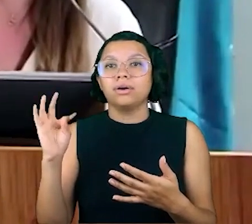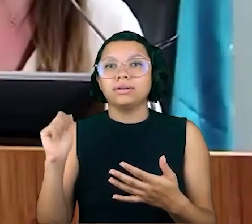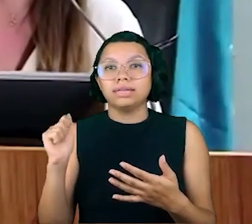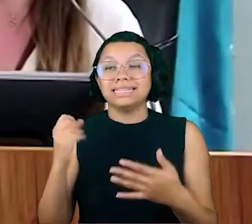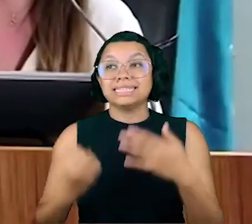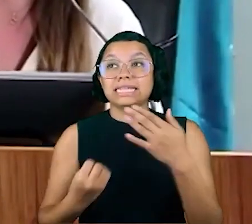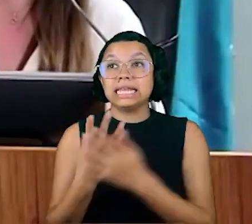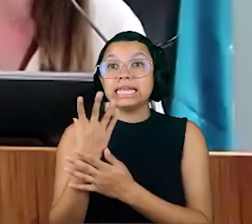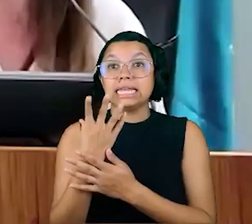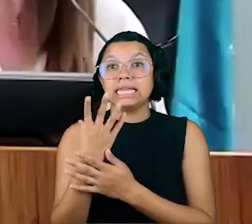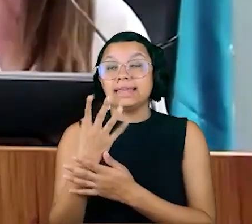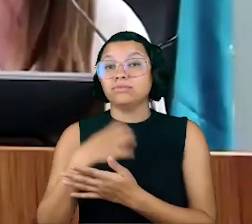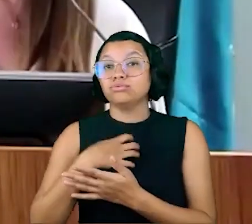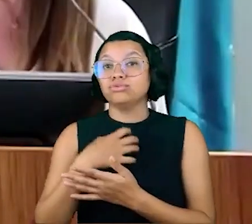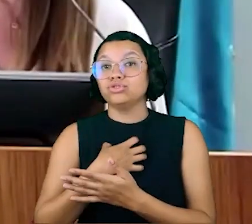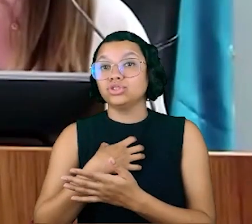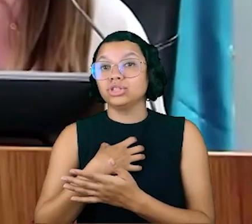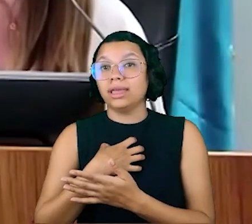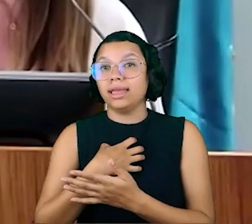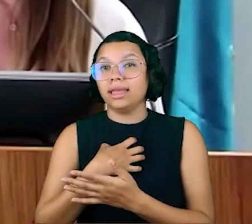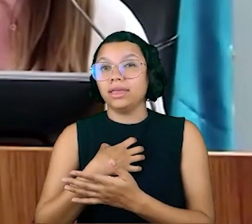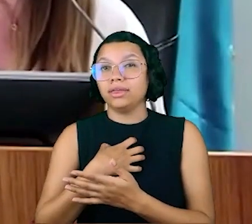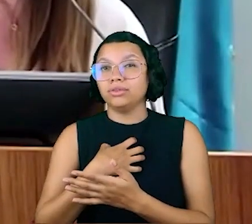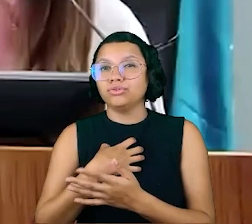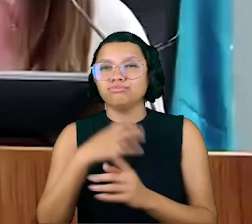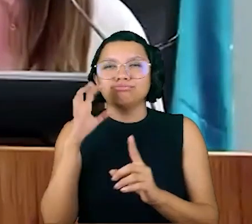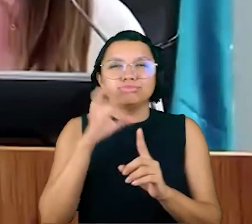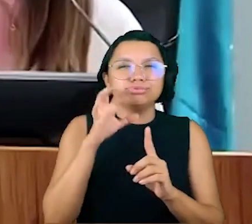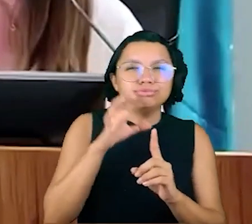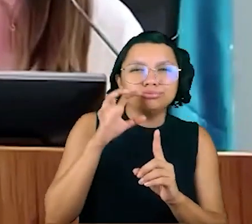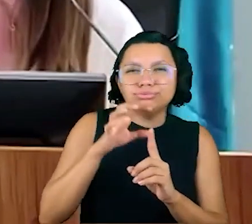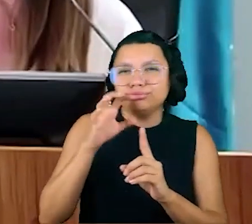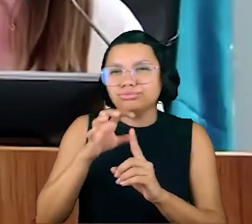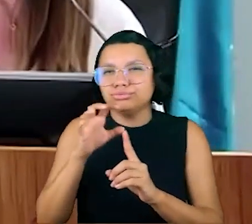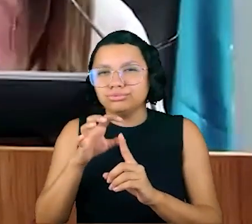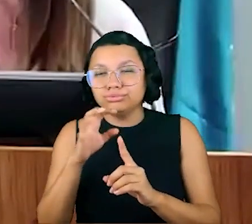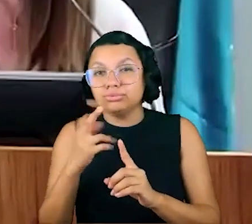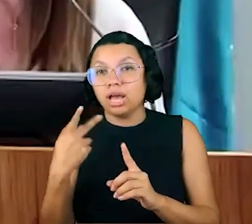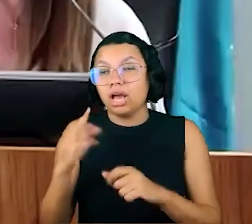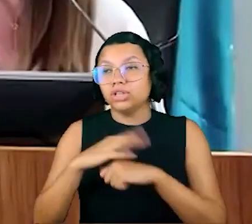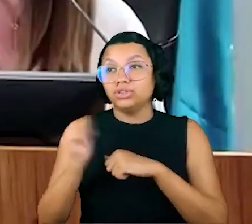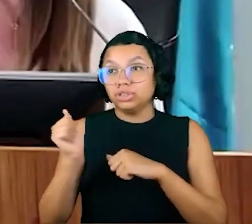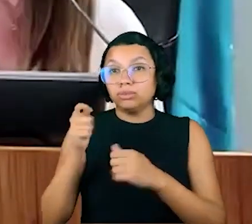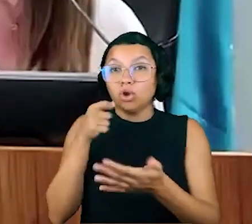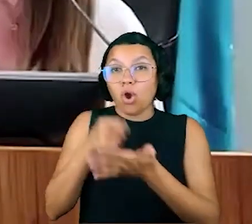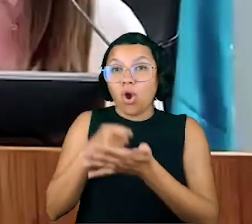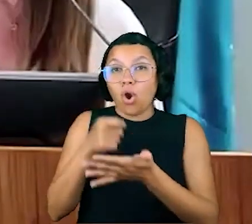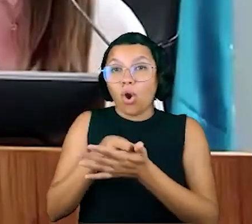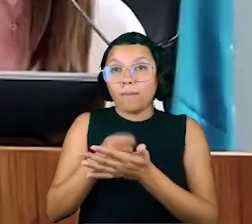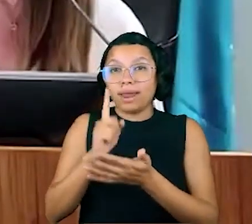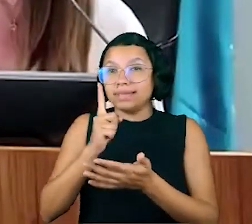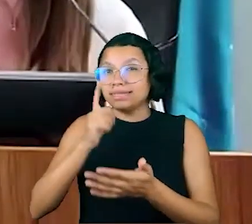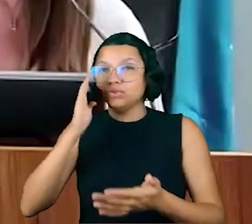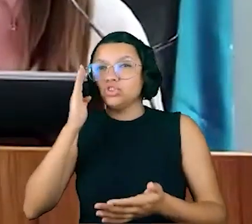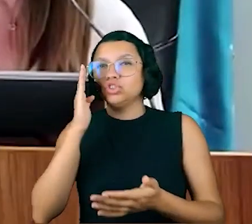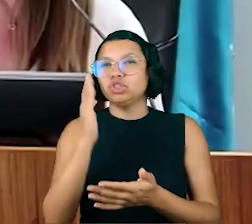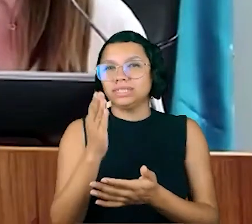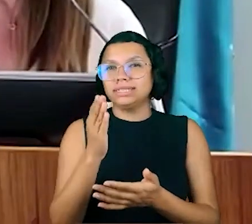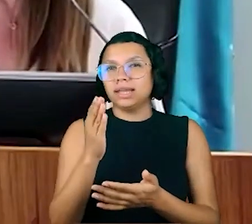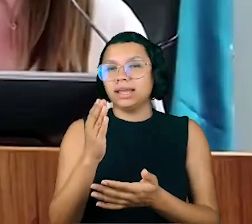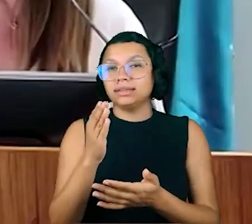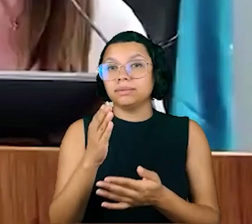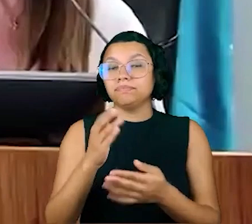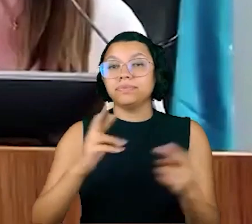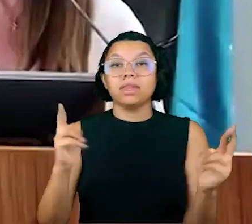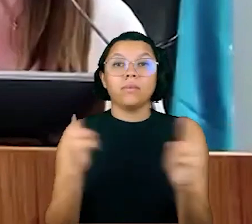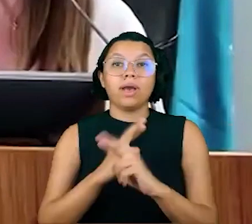ela cria mecanismos persuasivos que nós chamamos de cobrança indireta,